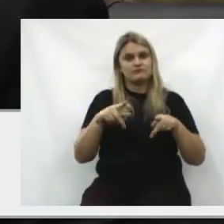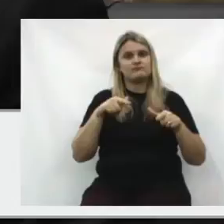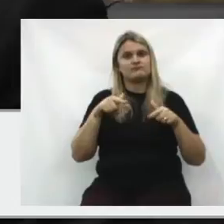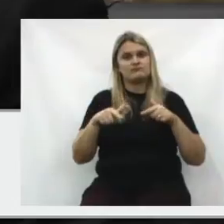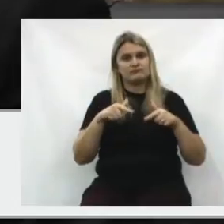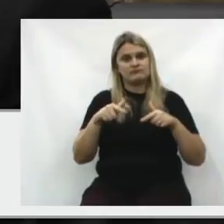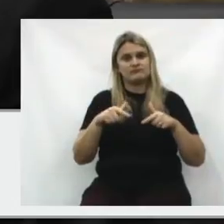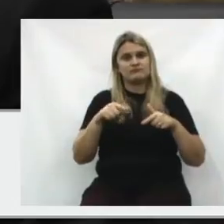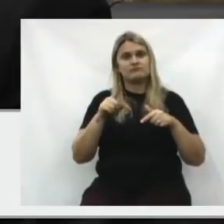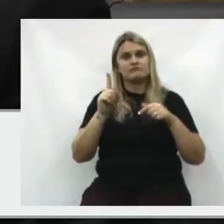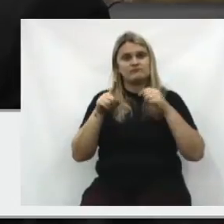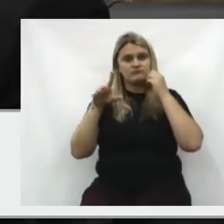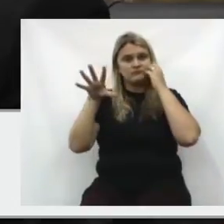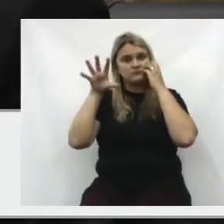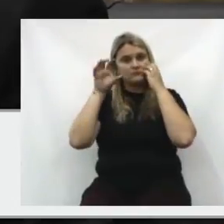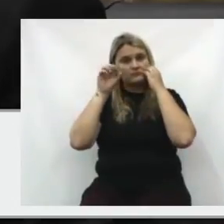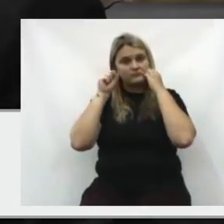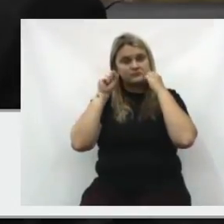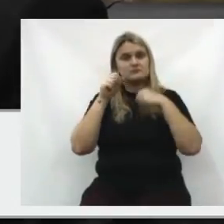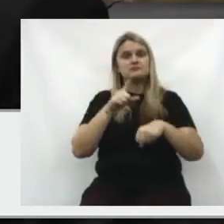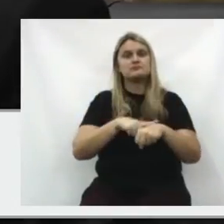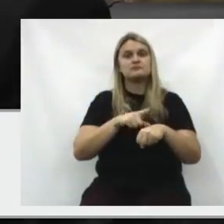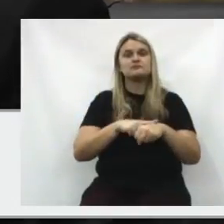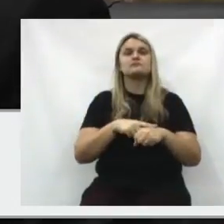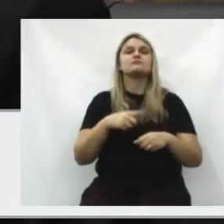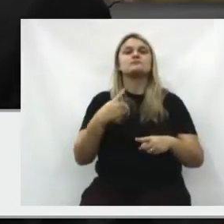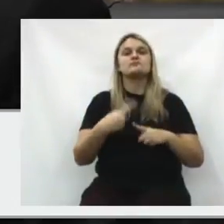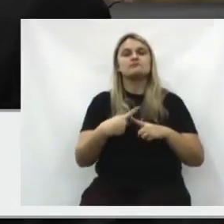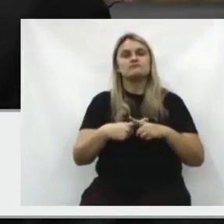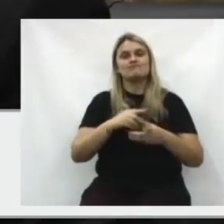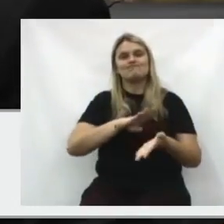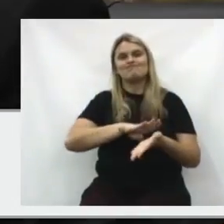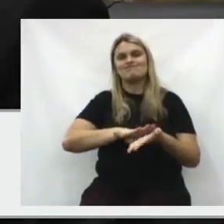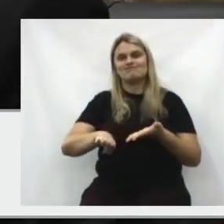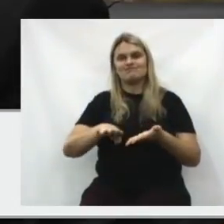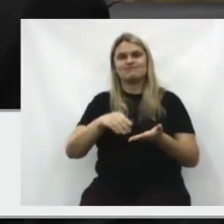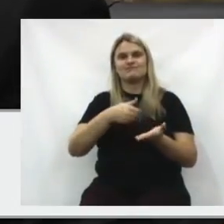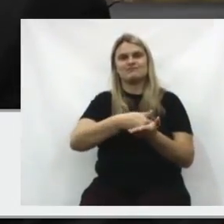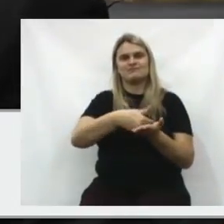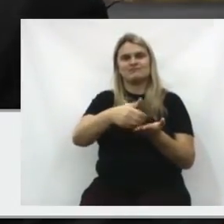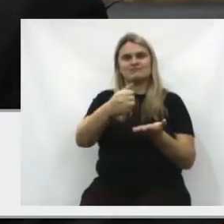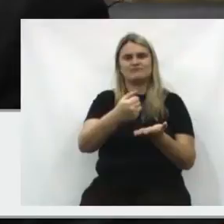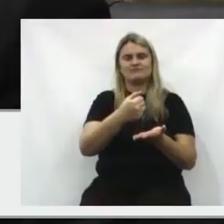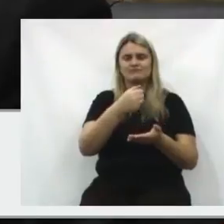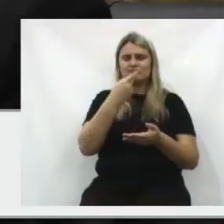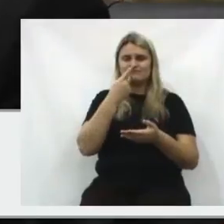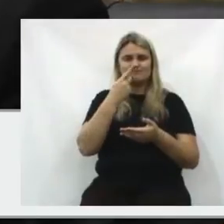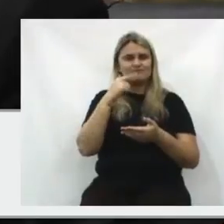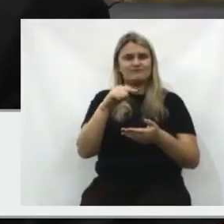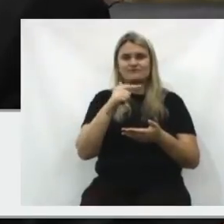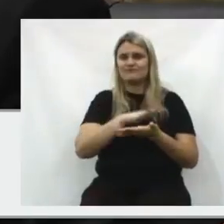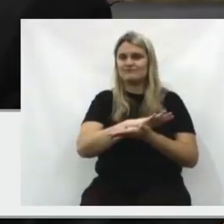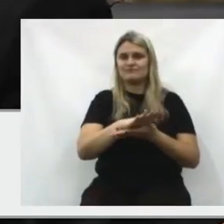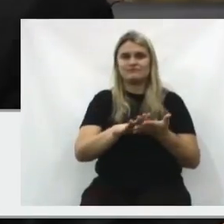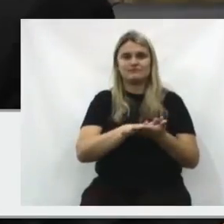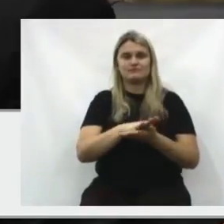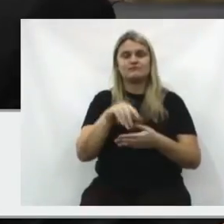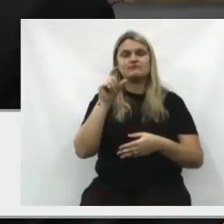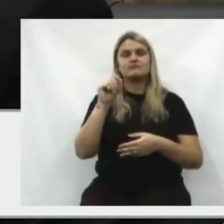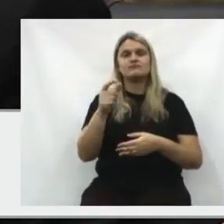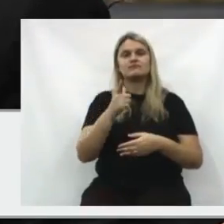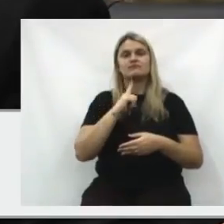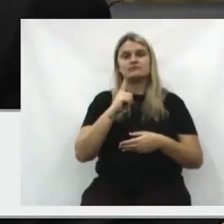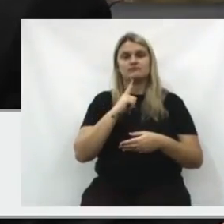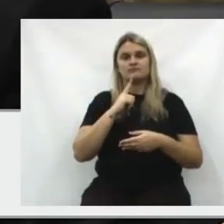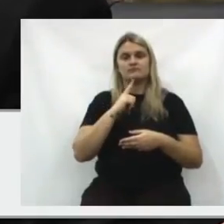que o povo trabalhador seja ouvido nesse momento. Por quê? Jogou-se em terra qualquer